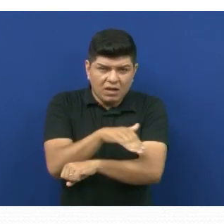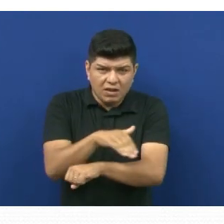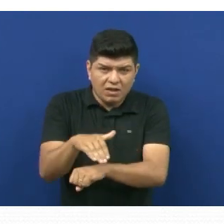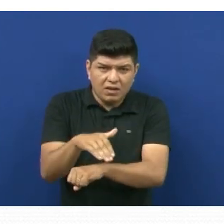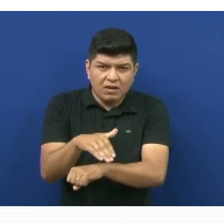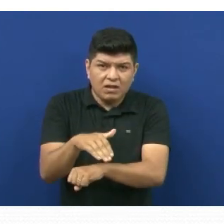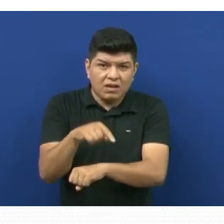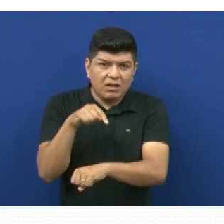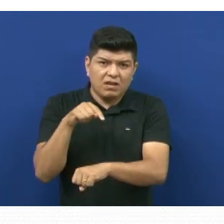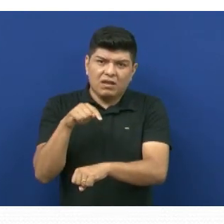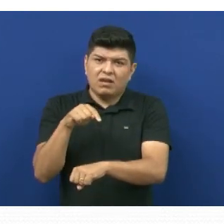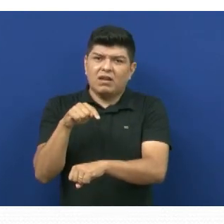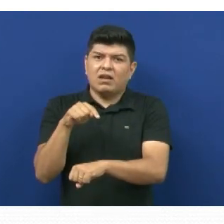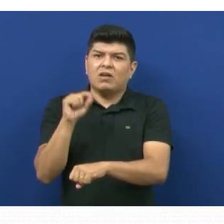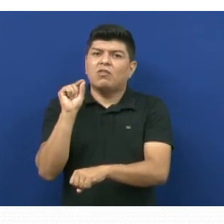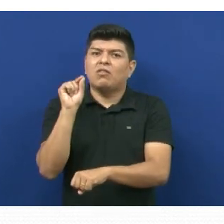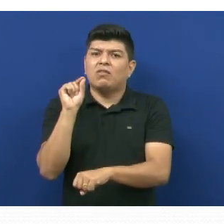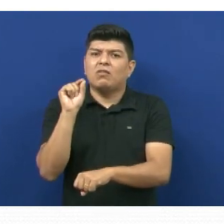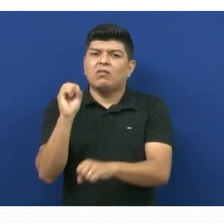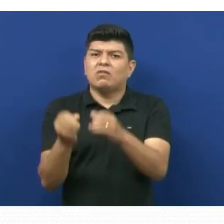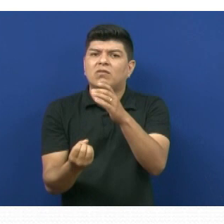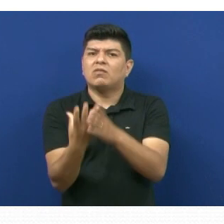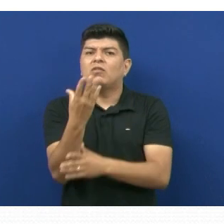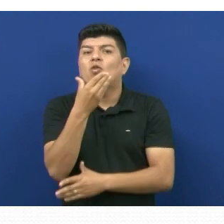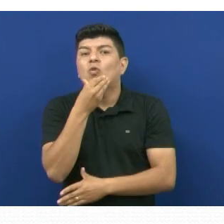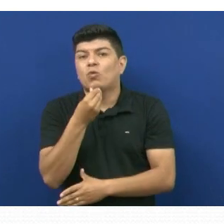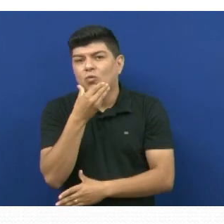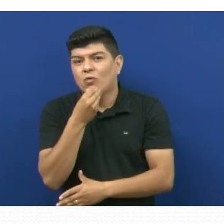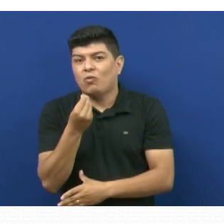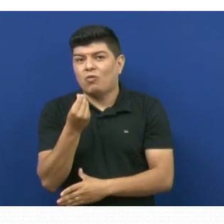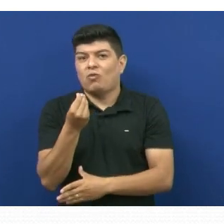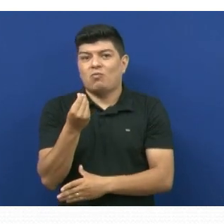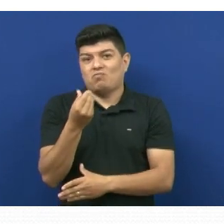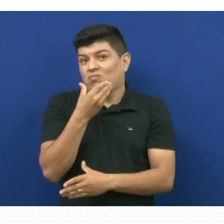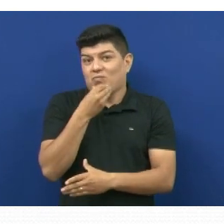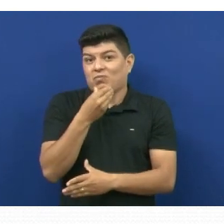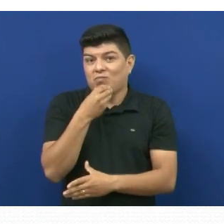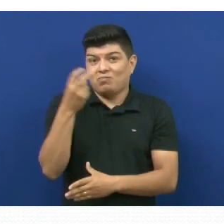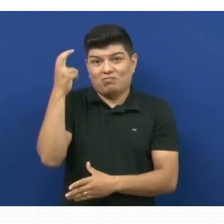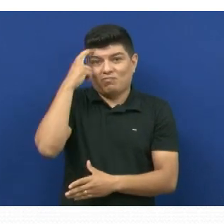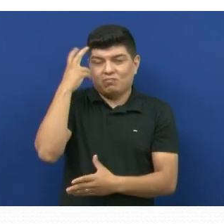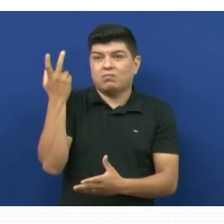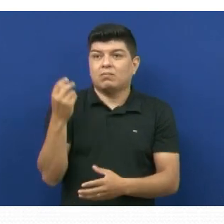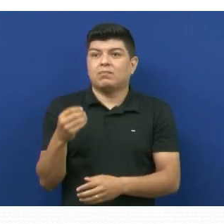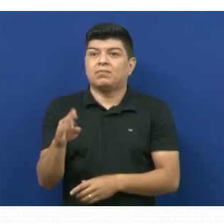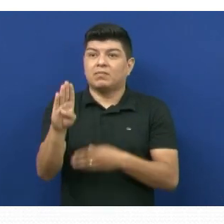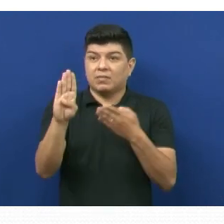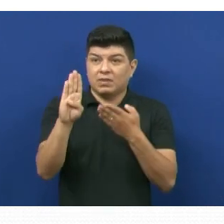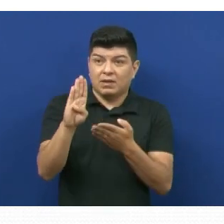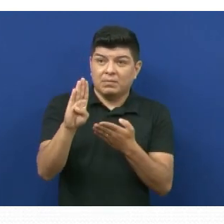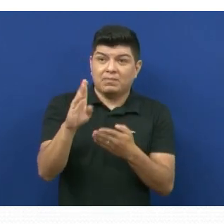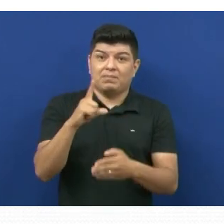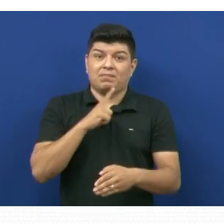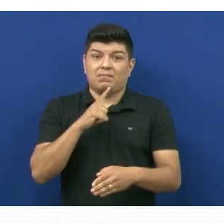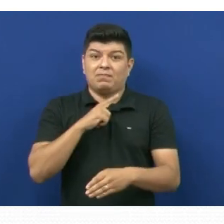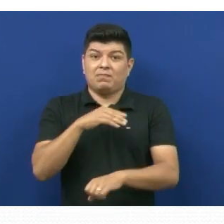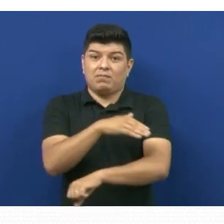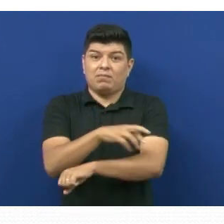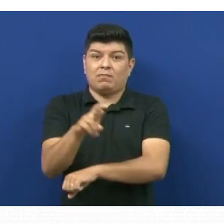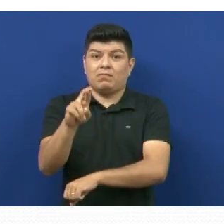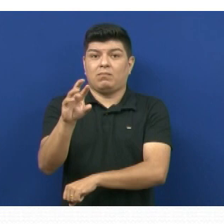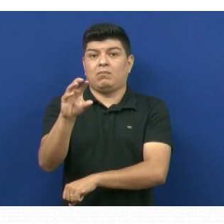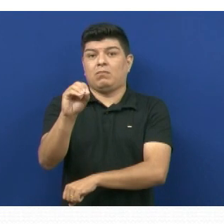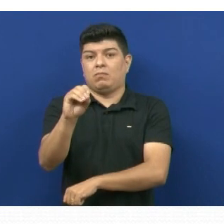A avenida é construída pelo homem, então ela é uma paisagem humana, cultural. Na alternativa B, está falando de